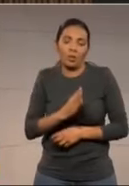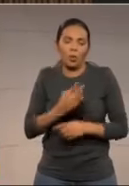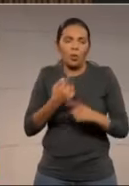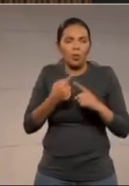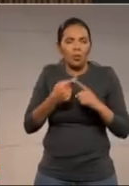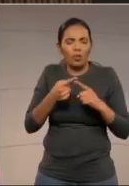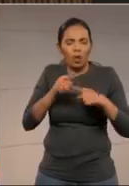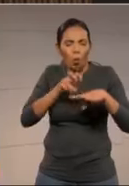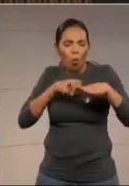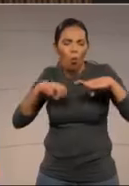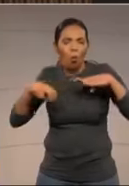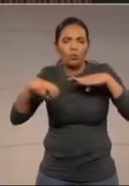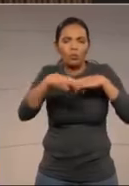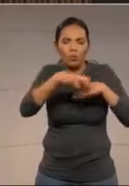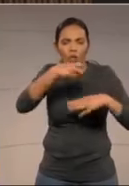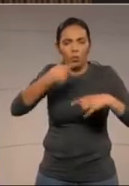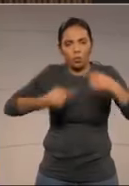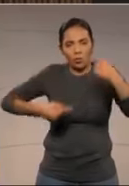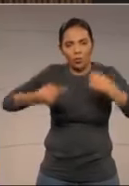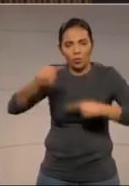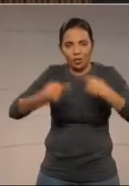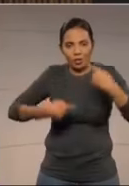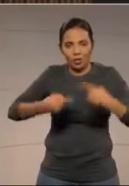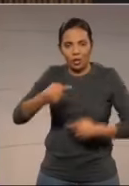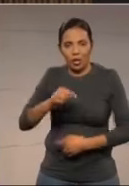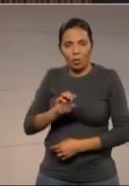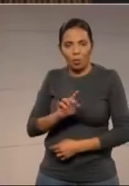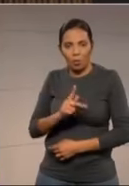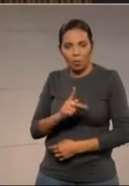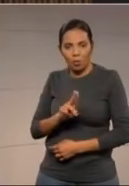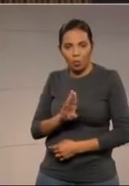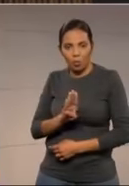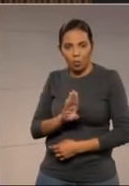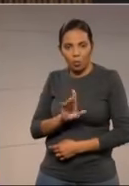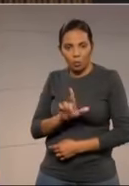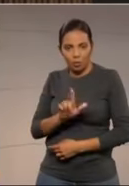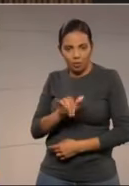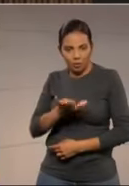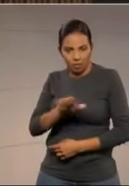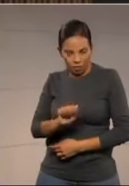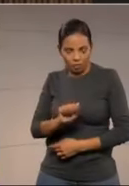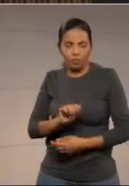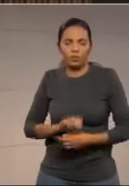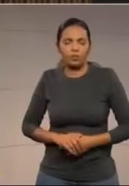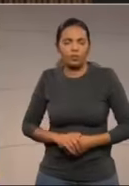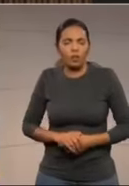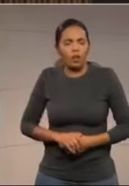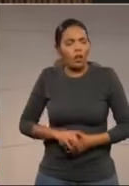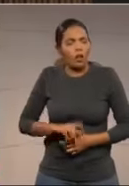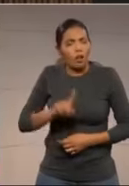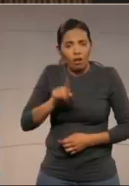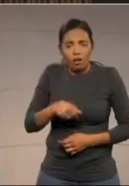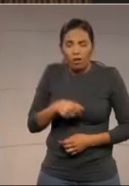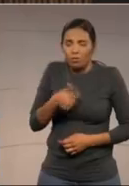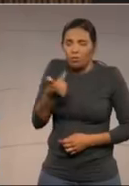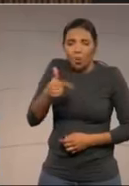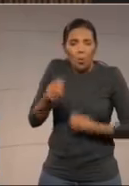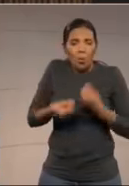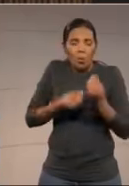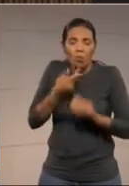são os conselhos de política pública. É inegável a participação na construção,